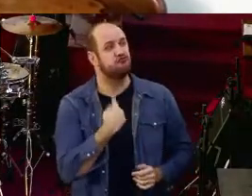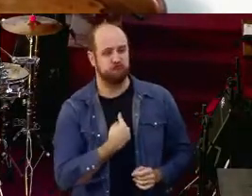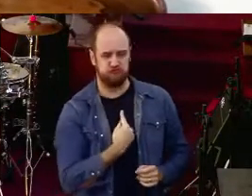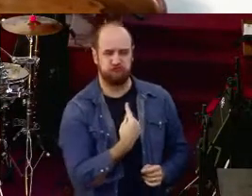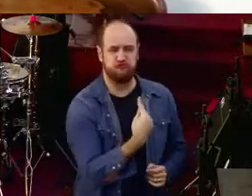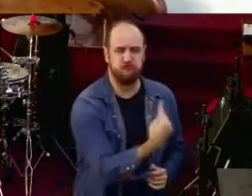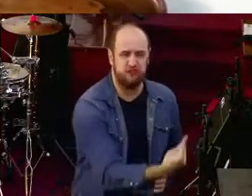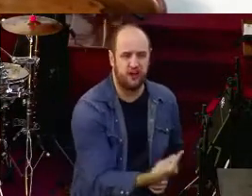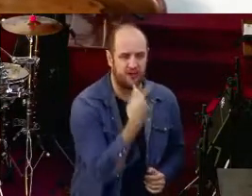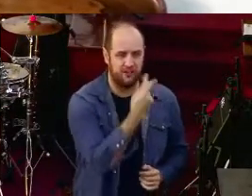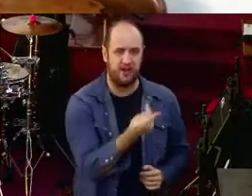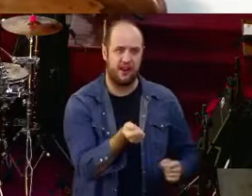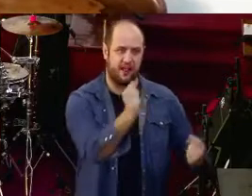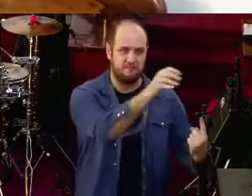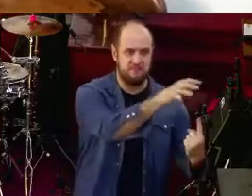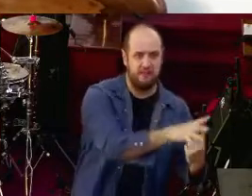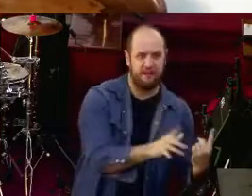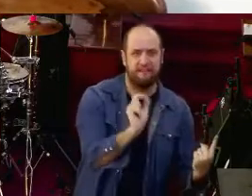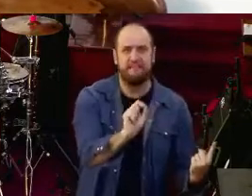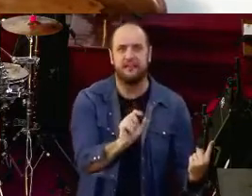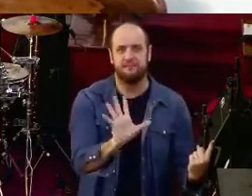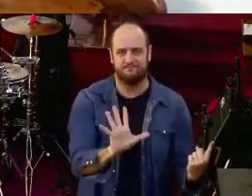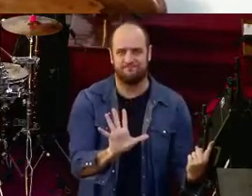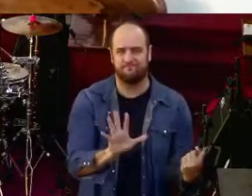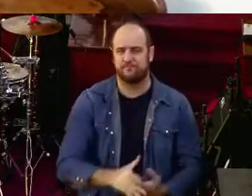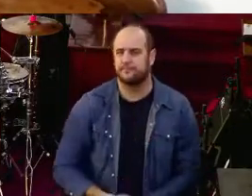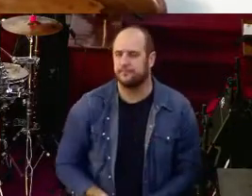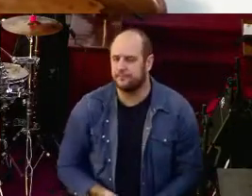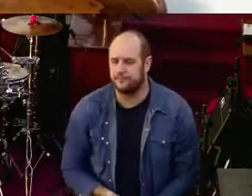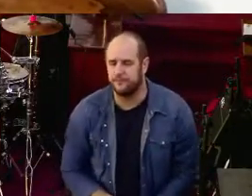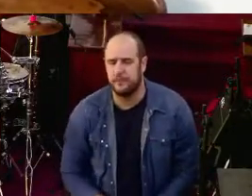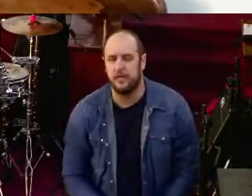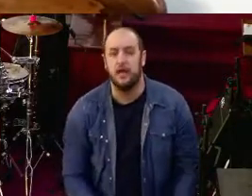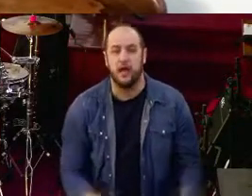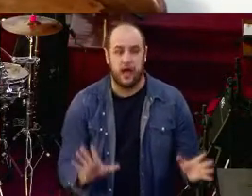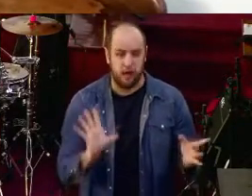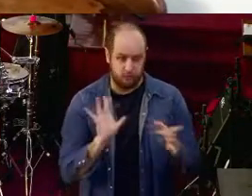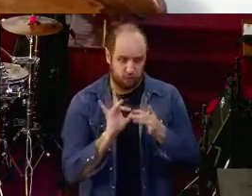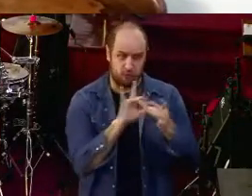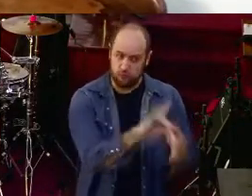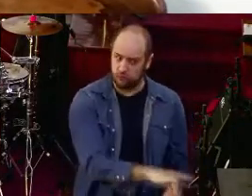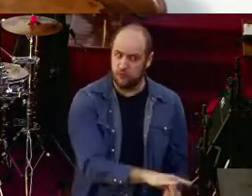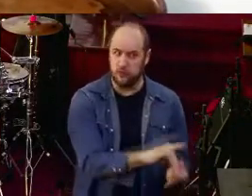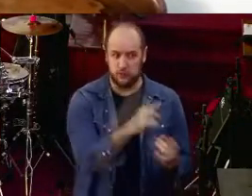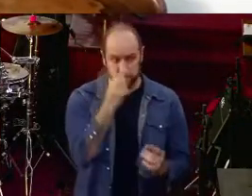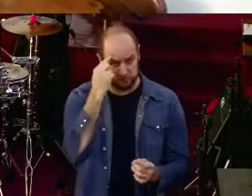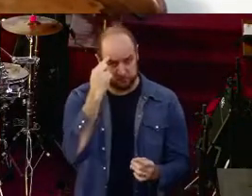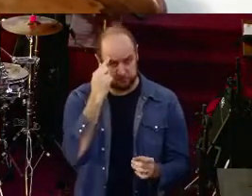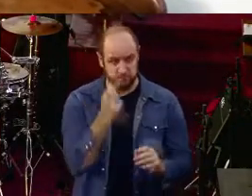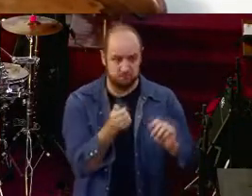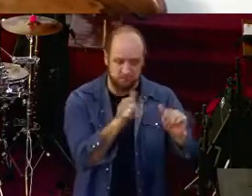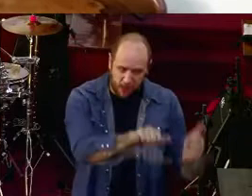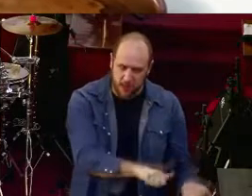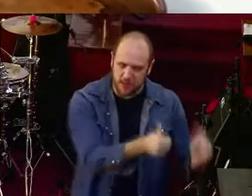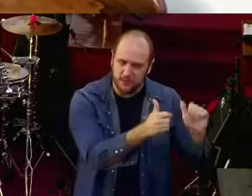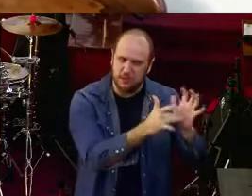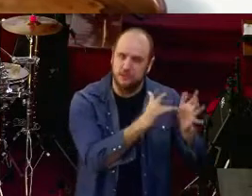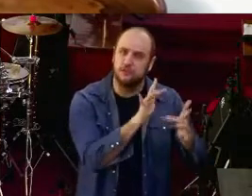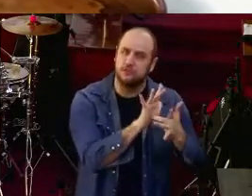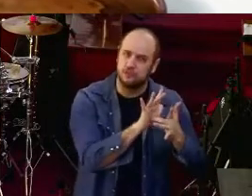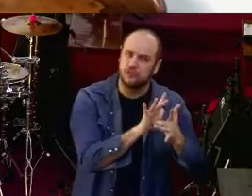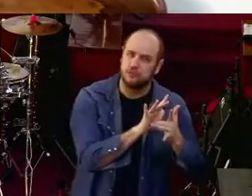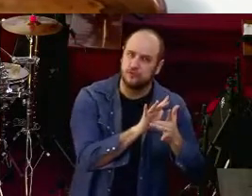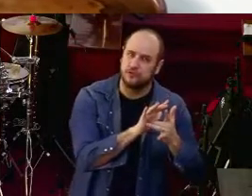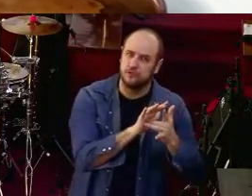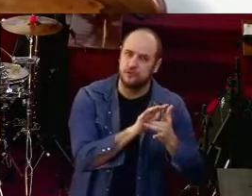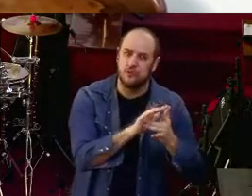ao ser batizado. E então, no conceito, no contexto aqui do batismo de Jesus, eu divido